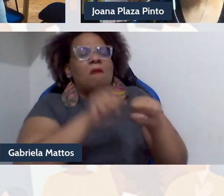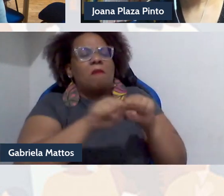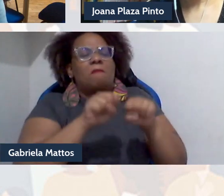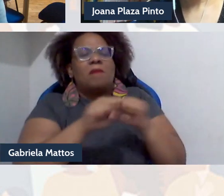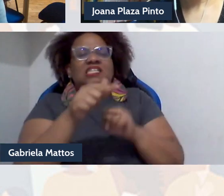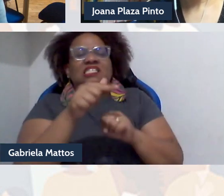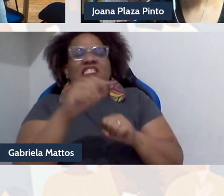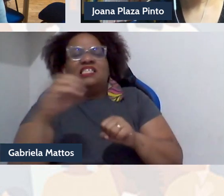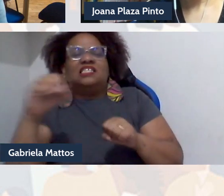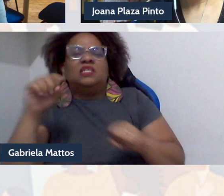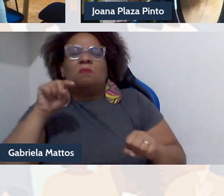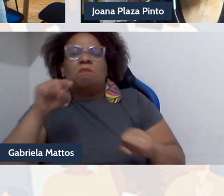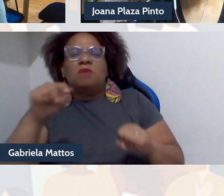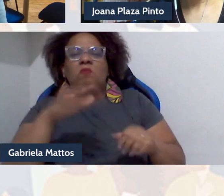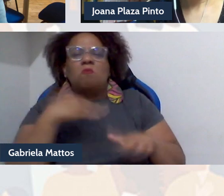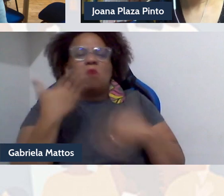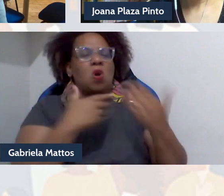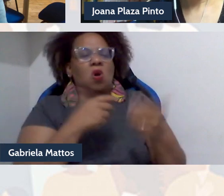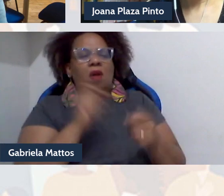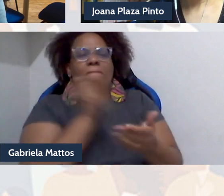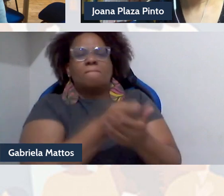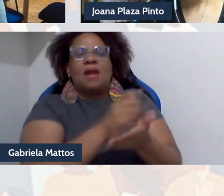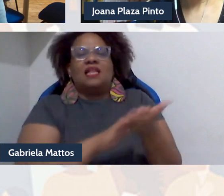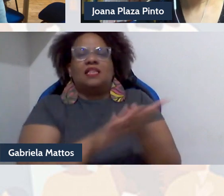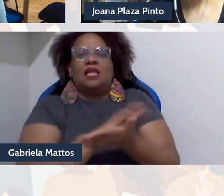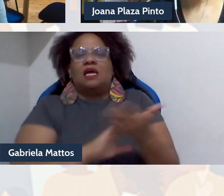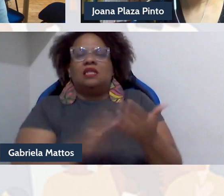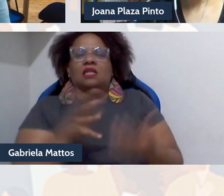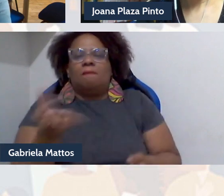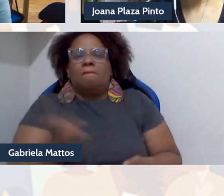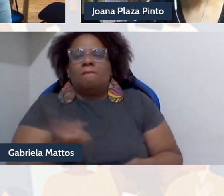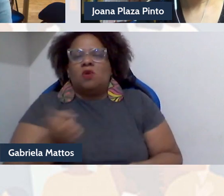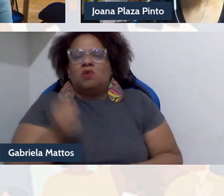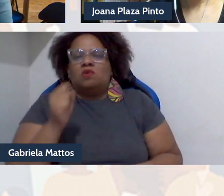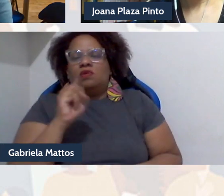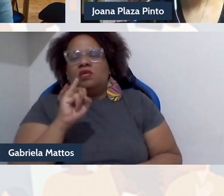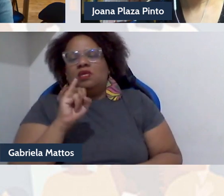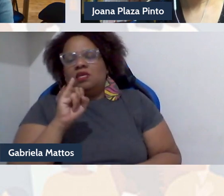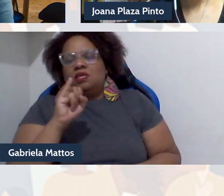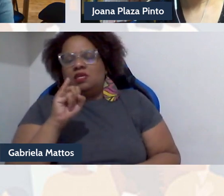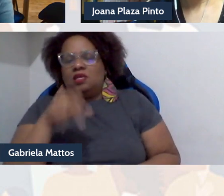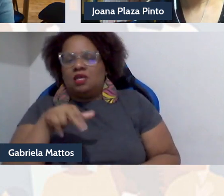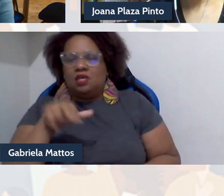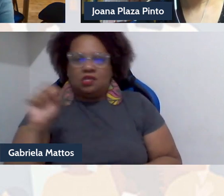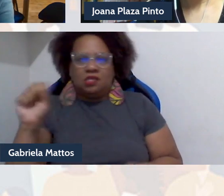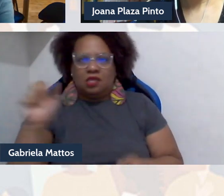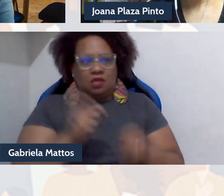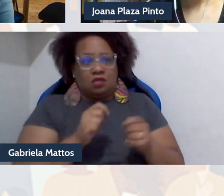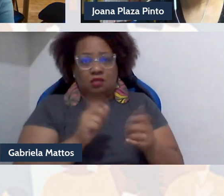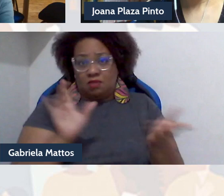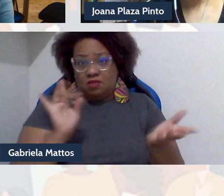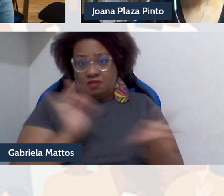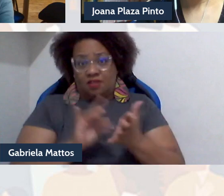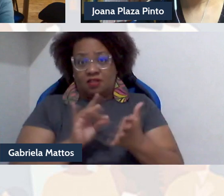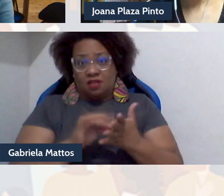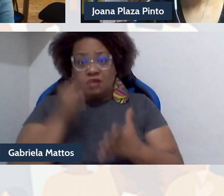por exemplo, né? Então, mas é um fato, né? É um fato inquestionável que o